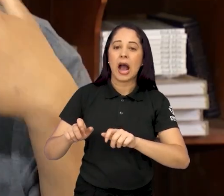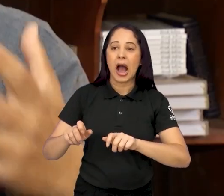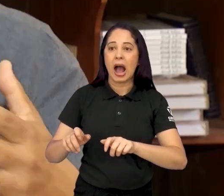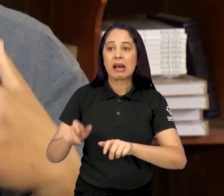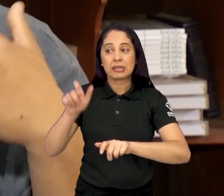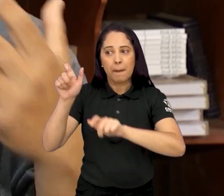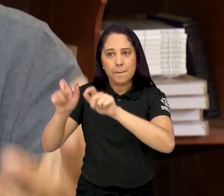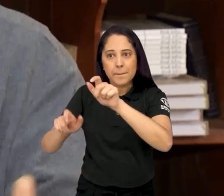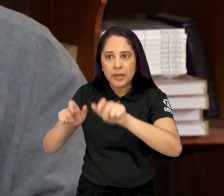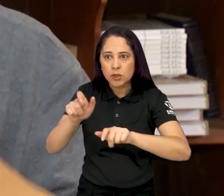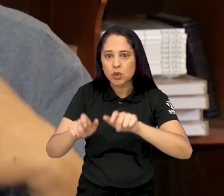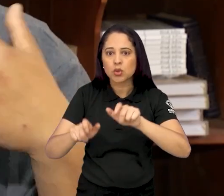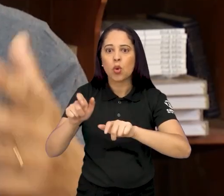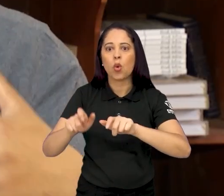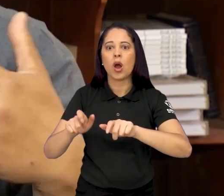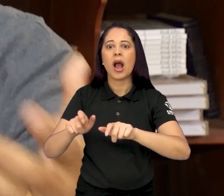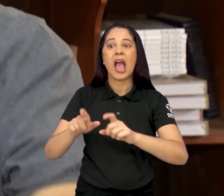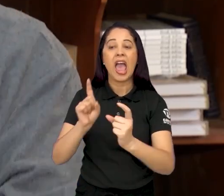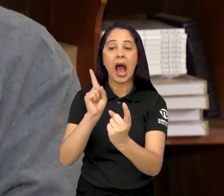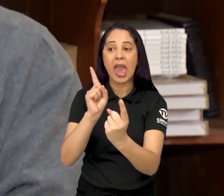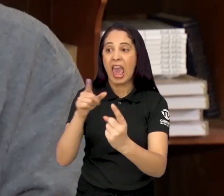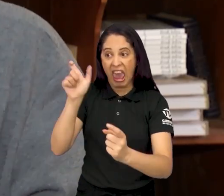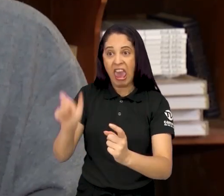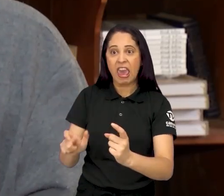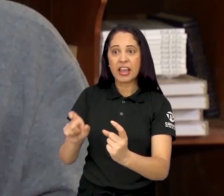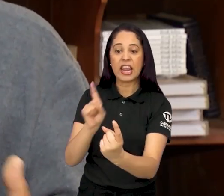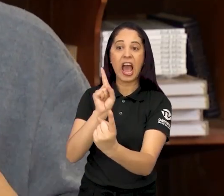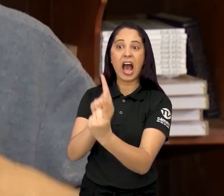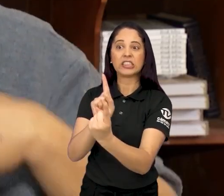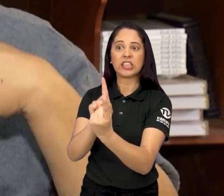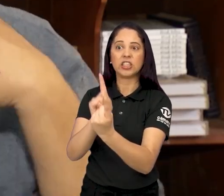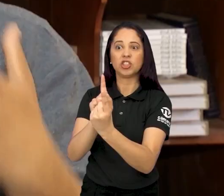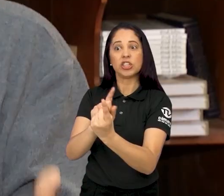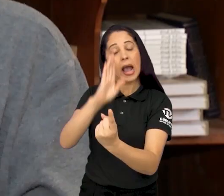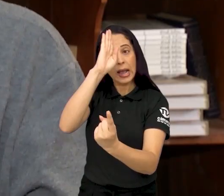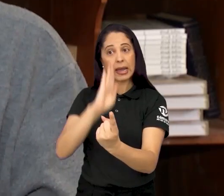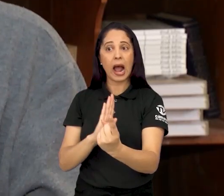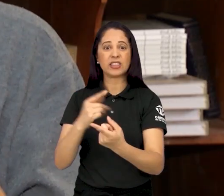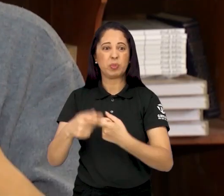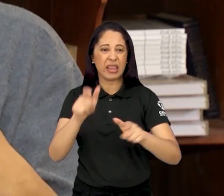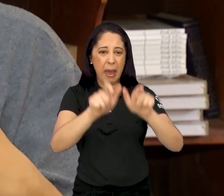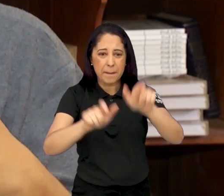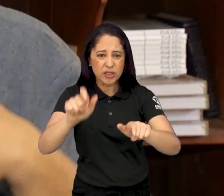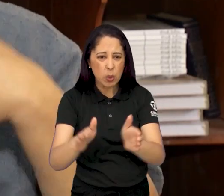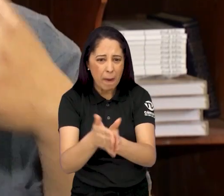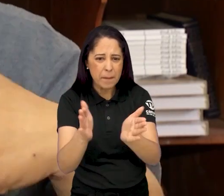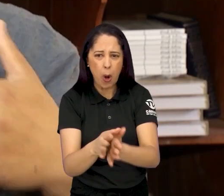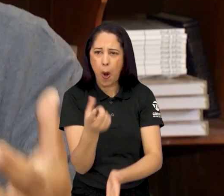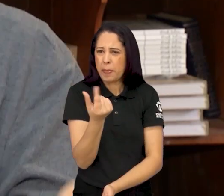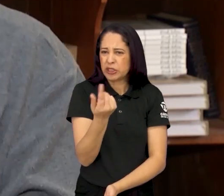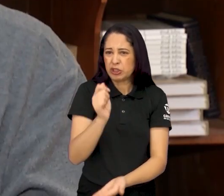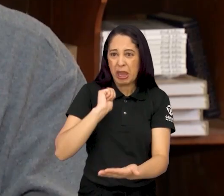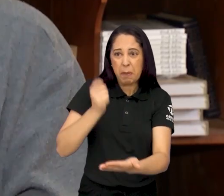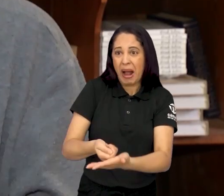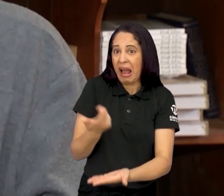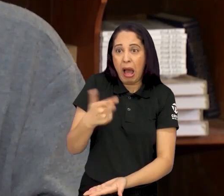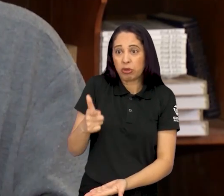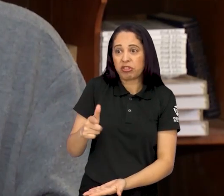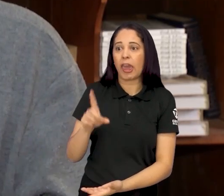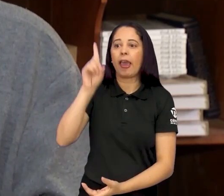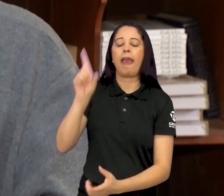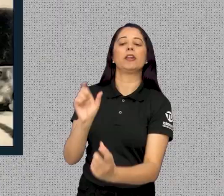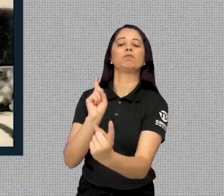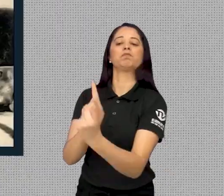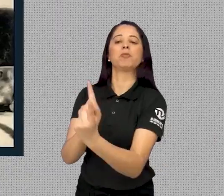pelos dados de pessoas que conheceram, que viveram a época, né, ele até atendia de graça para pessoas que não tinham condição